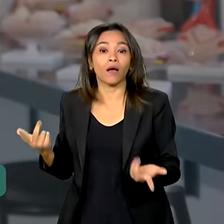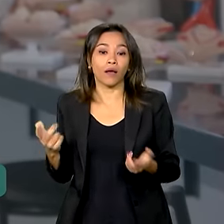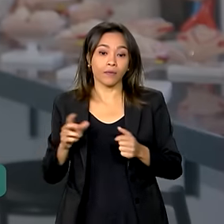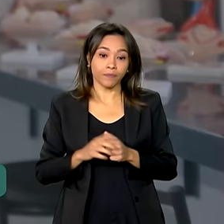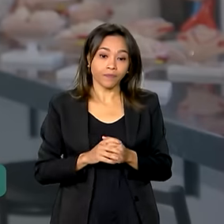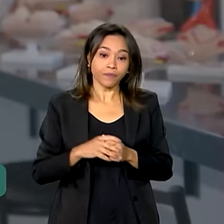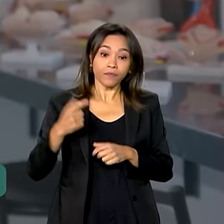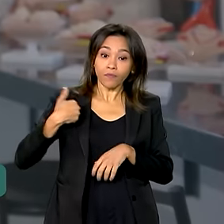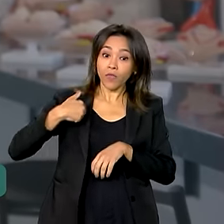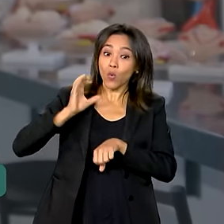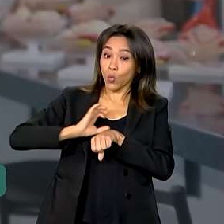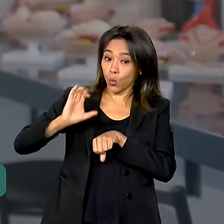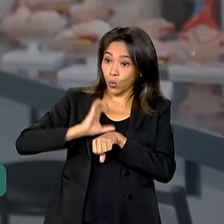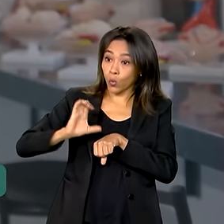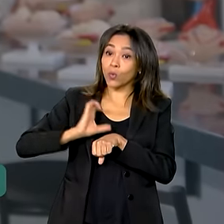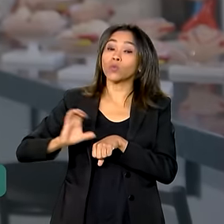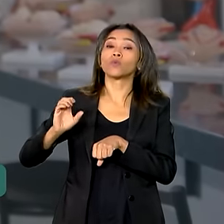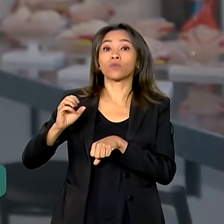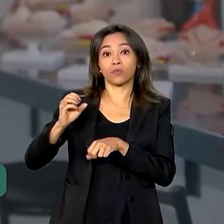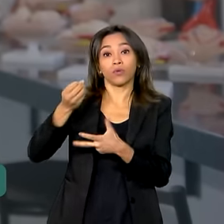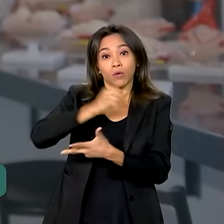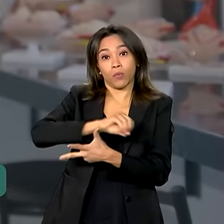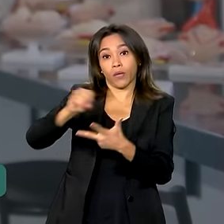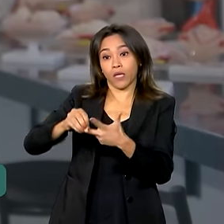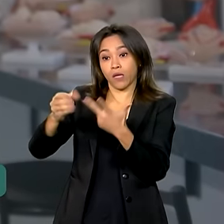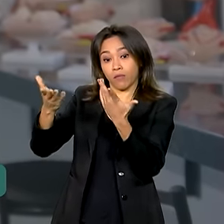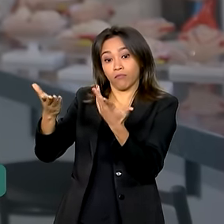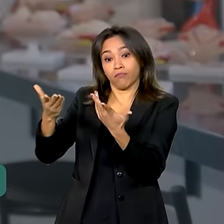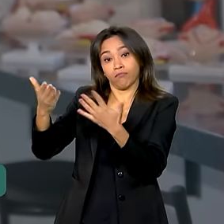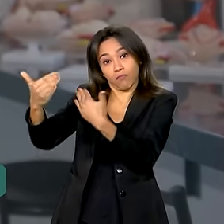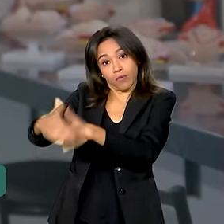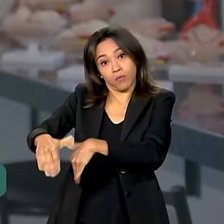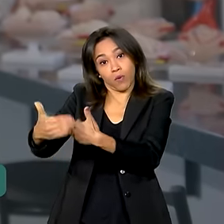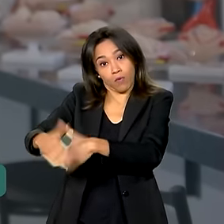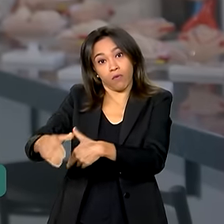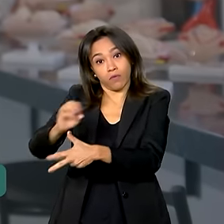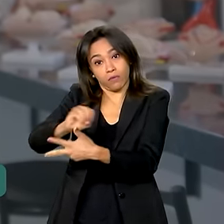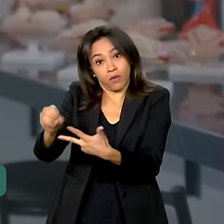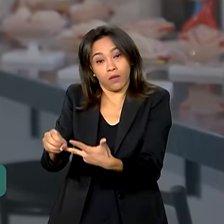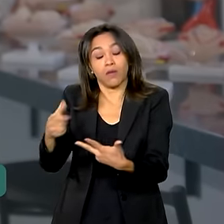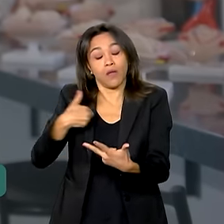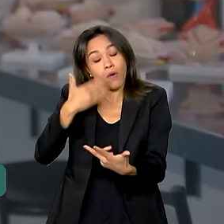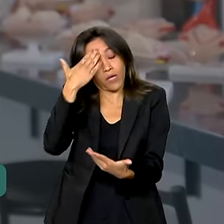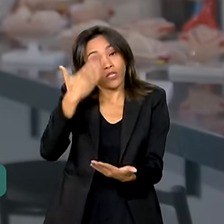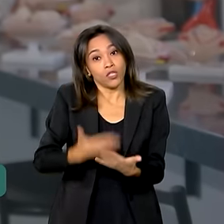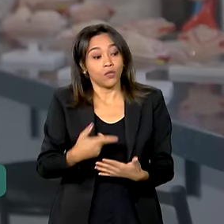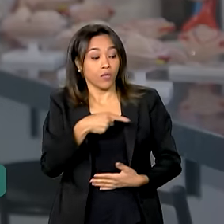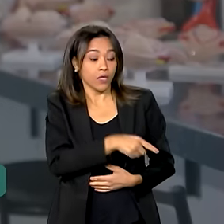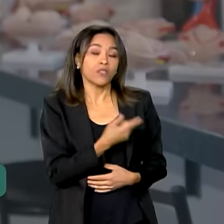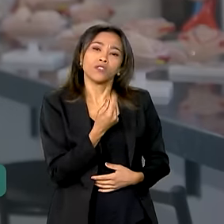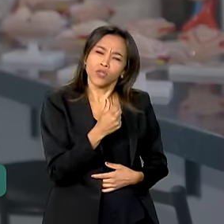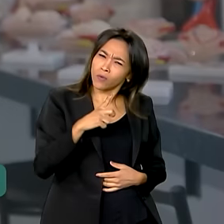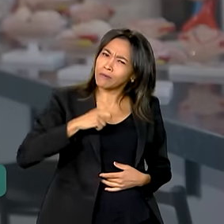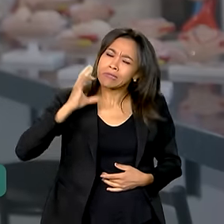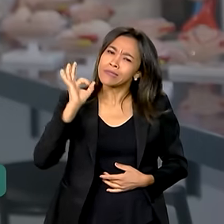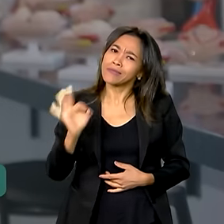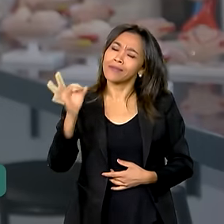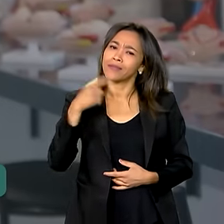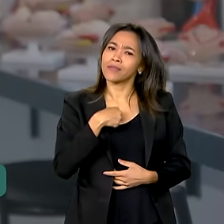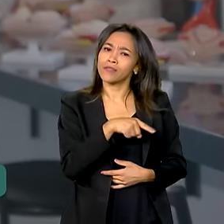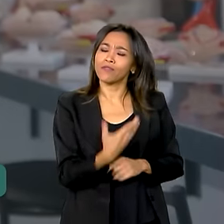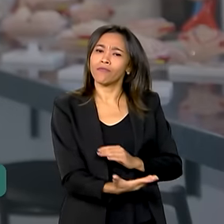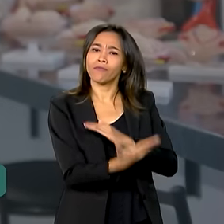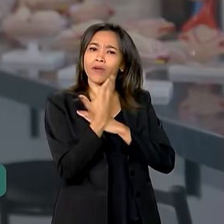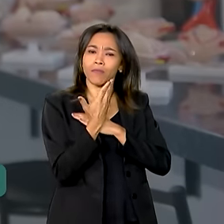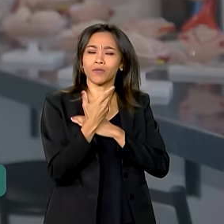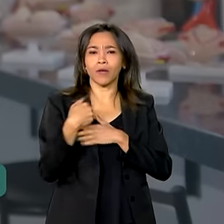fazer um curso para o Enem. Eu acredito que com esse dinheiro, acredito não, né? Tenho certeza que vai me ajudar a